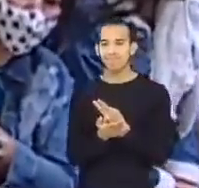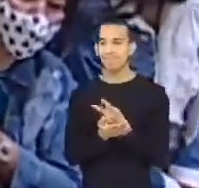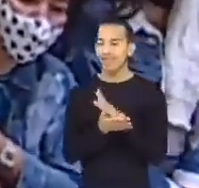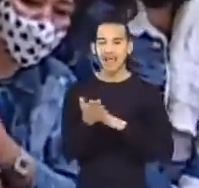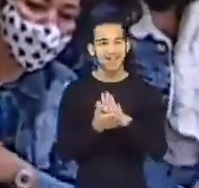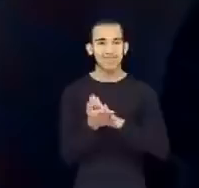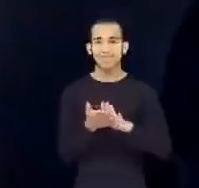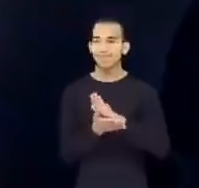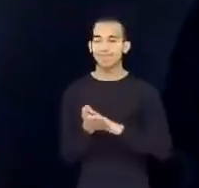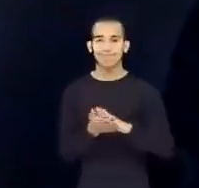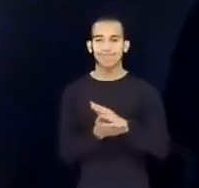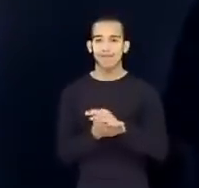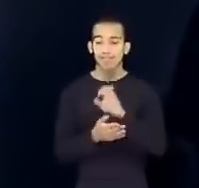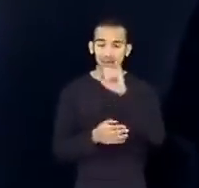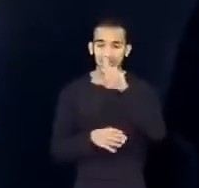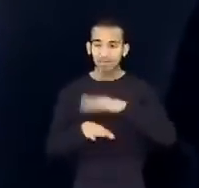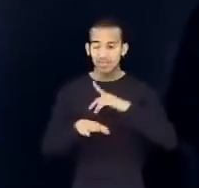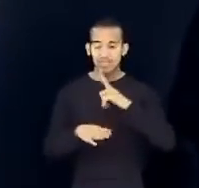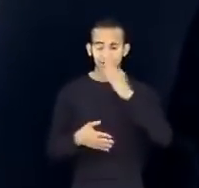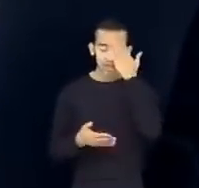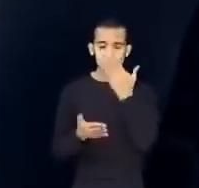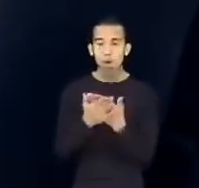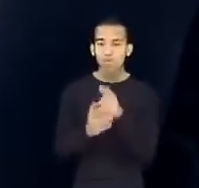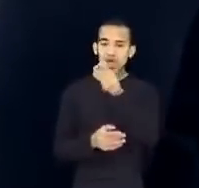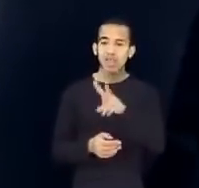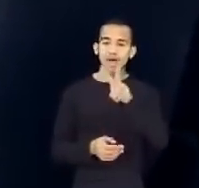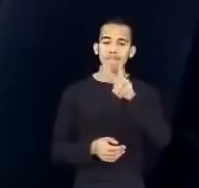Não. Se você espera no Valdemiro,